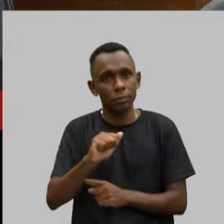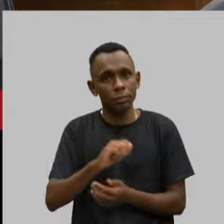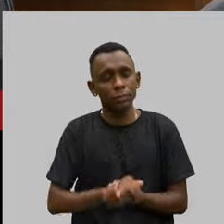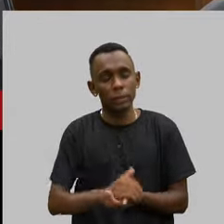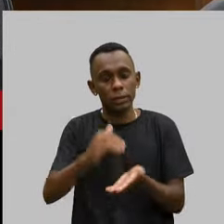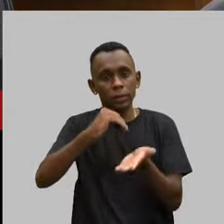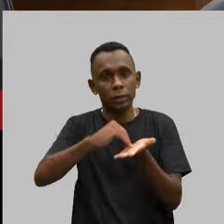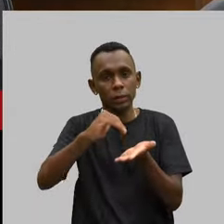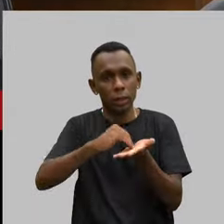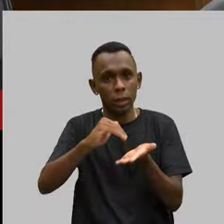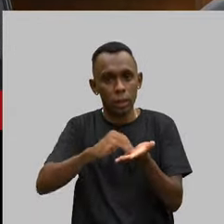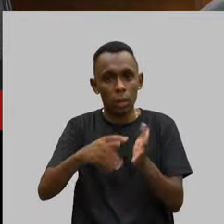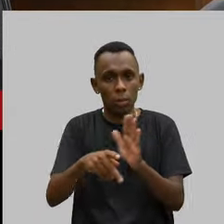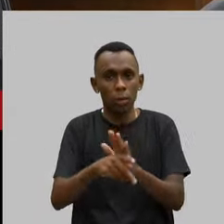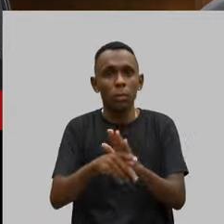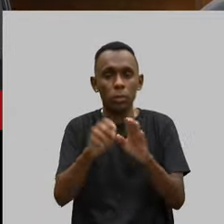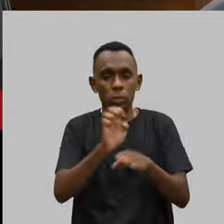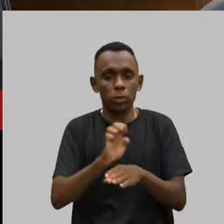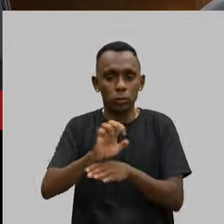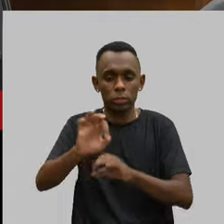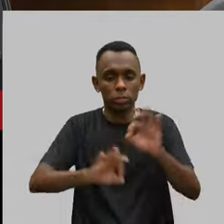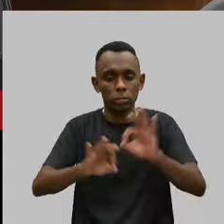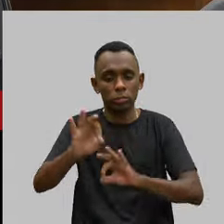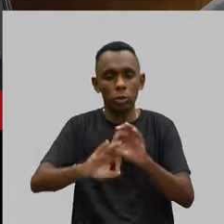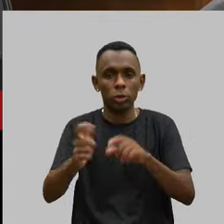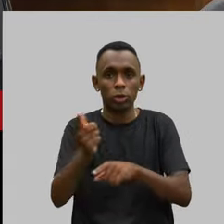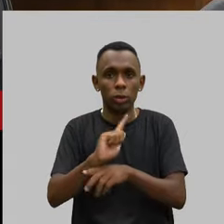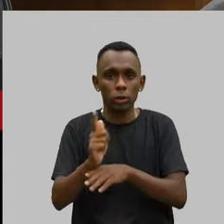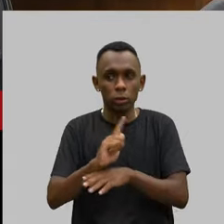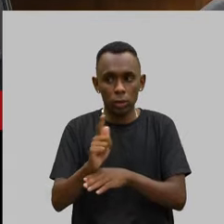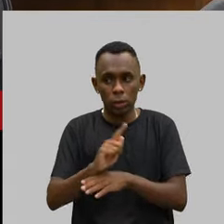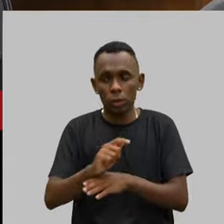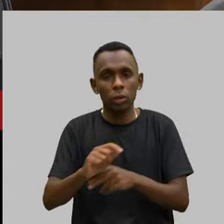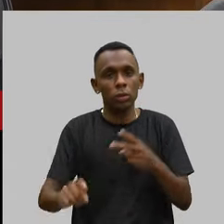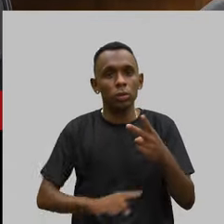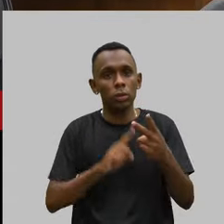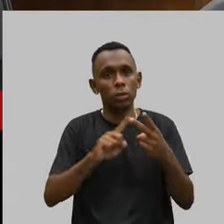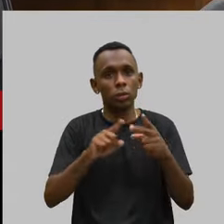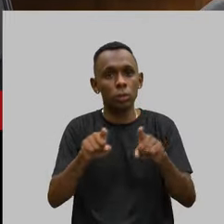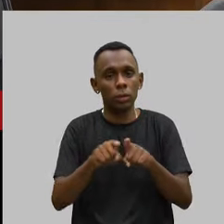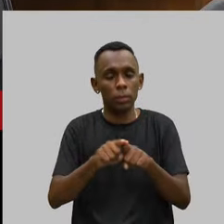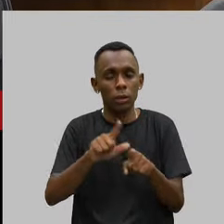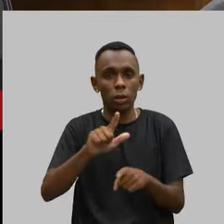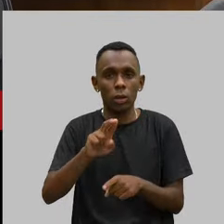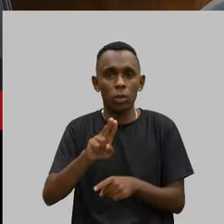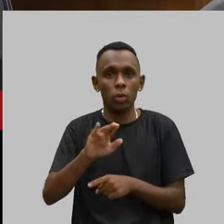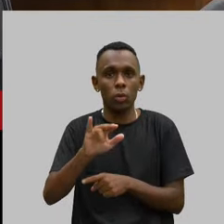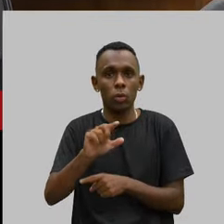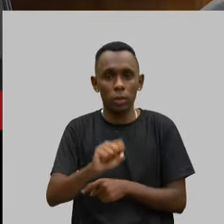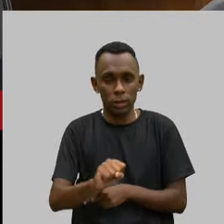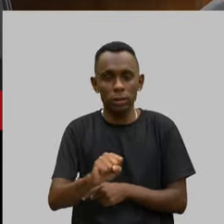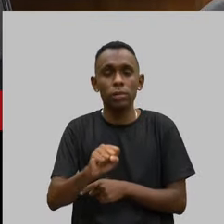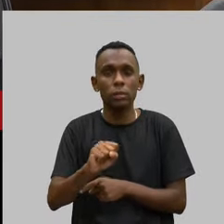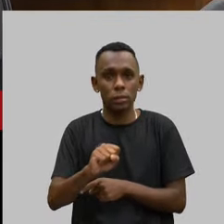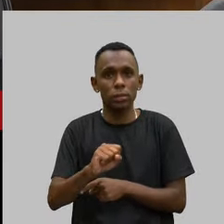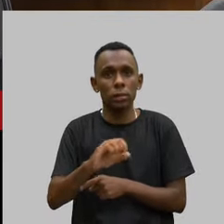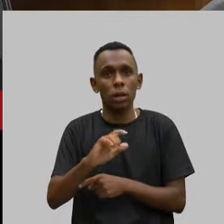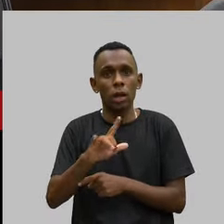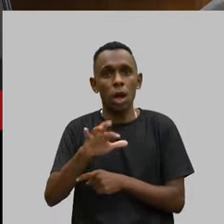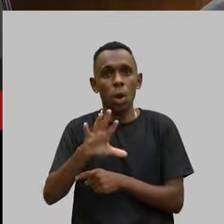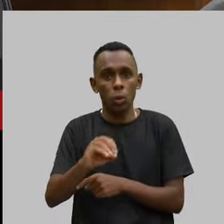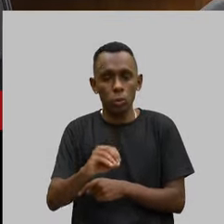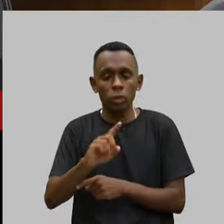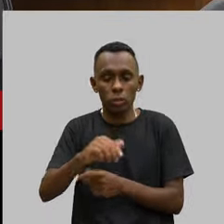secretária de estado de planejamento e gestão e do Senor luí Cláudio Fernandes Lourenço Gomes